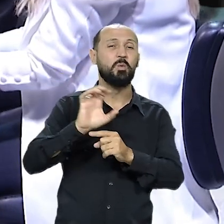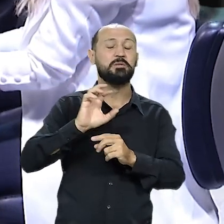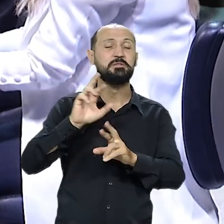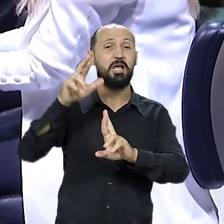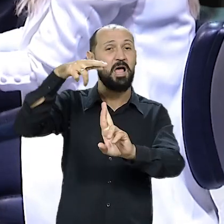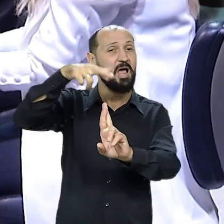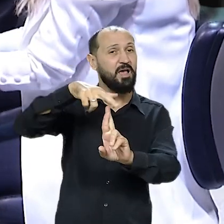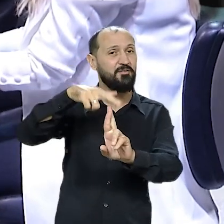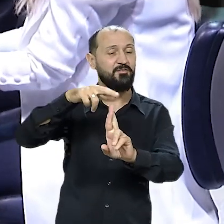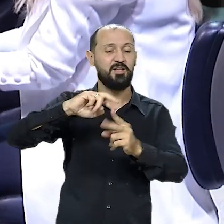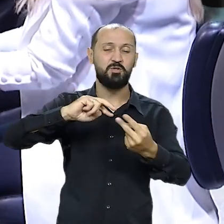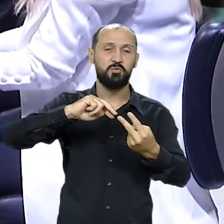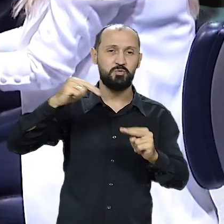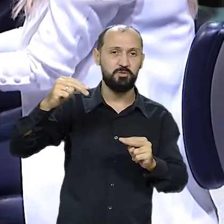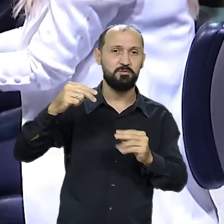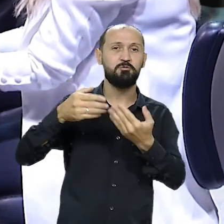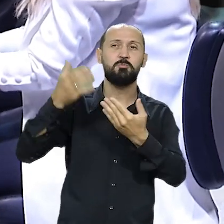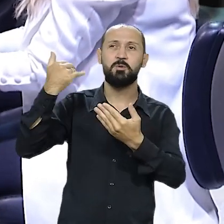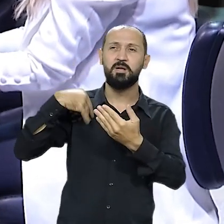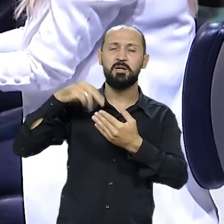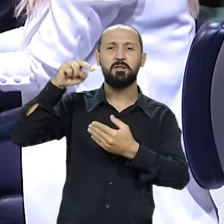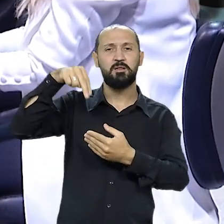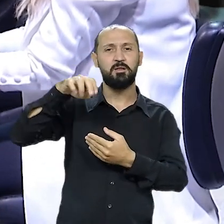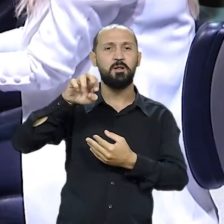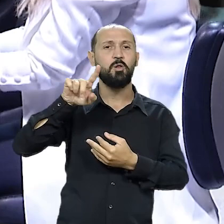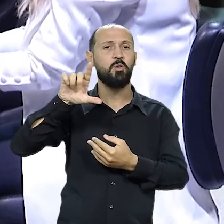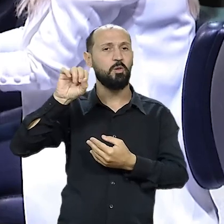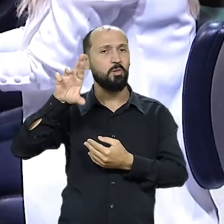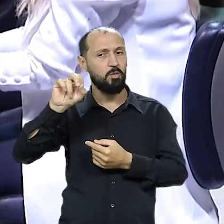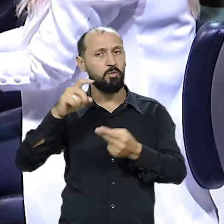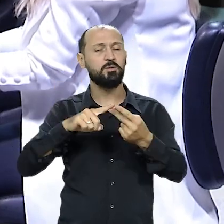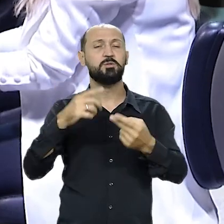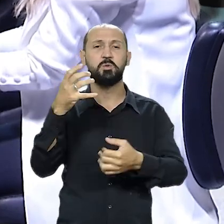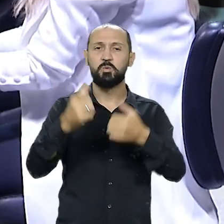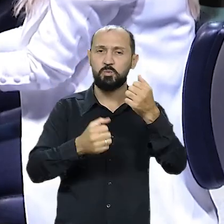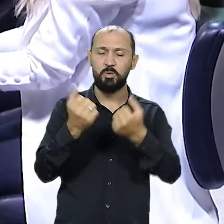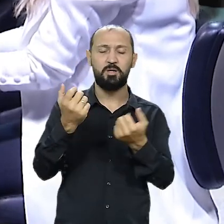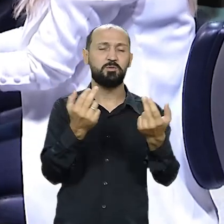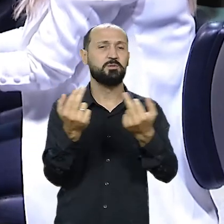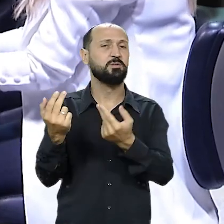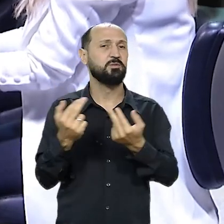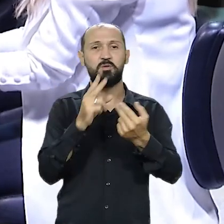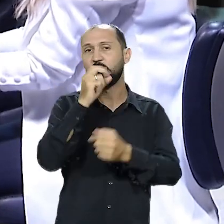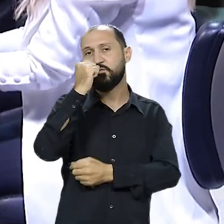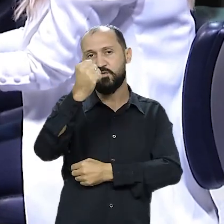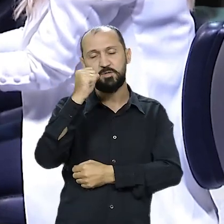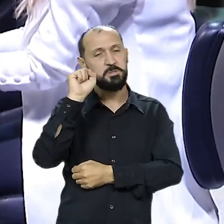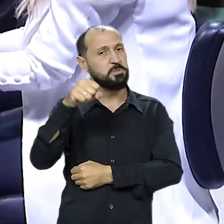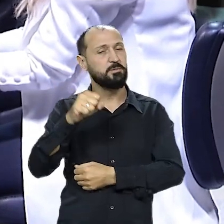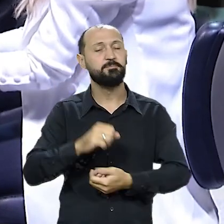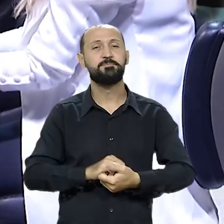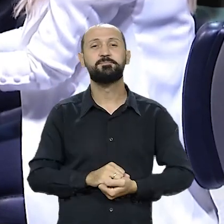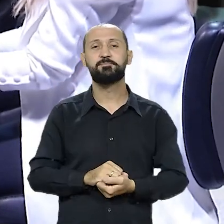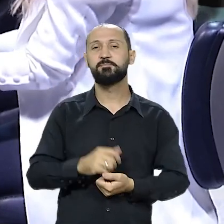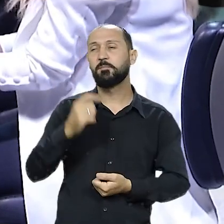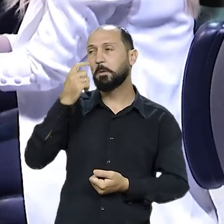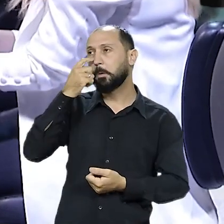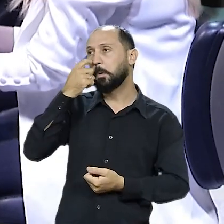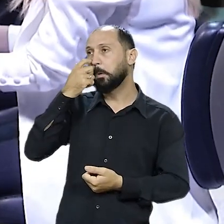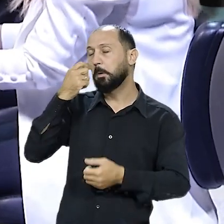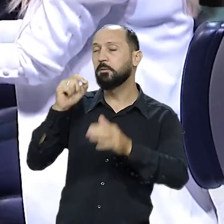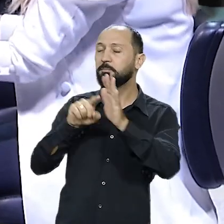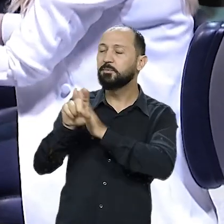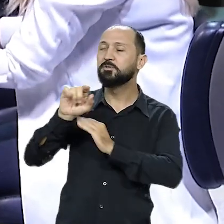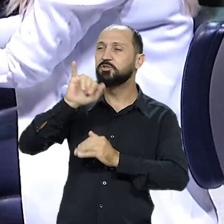estado se tornou uma potência de genética, como já era no Nelore e em outras raças, no leite está ficando muito forte nisso. Janaína, eu vou